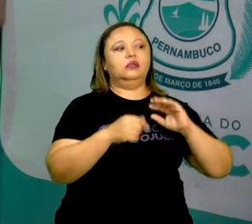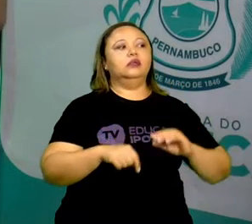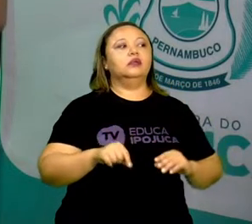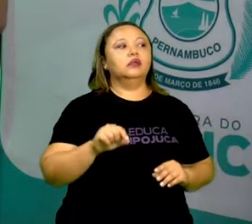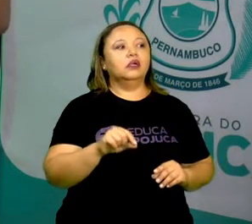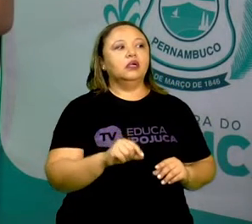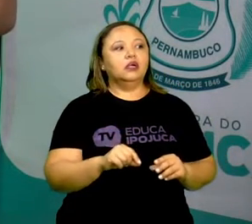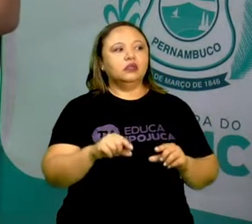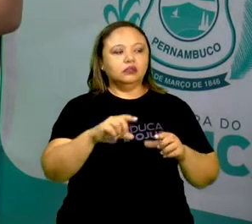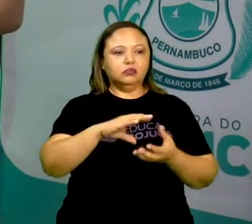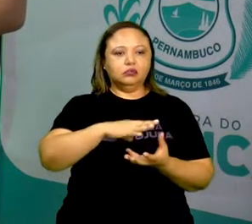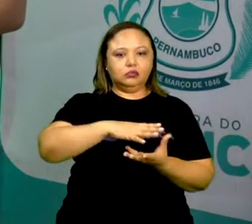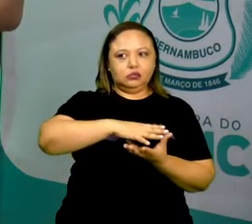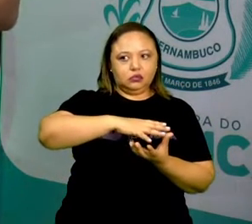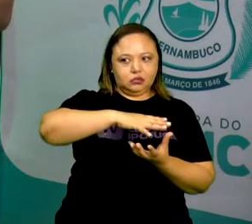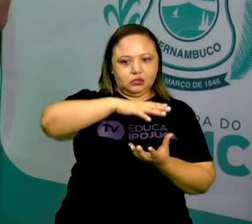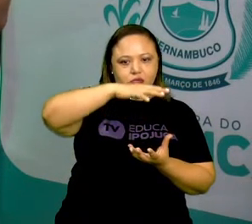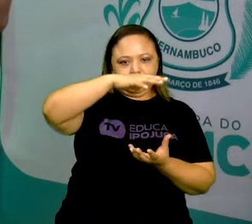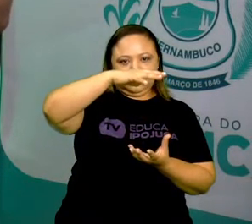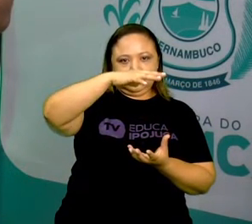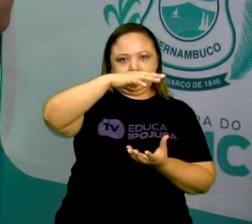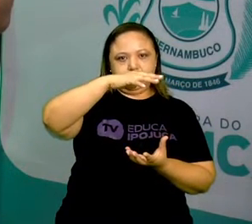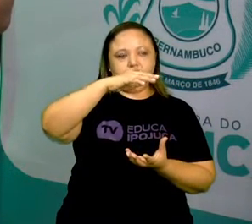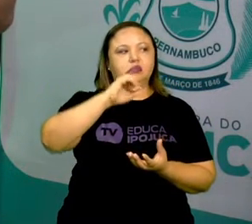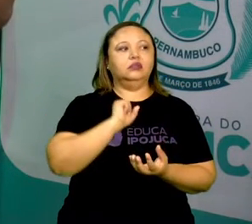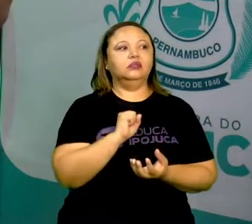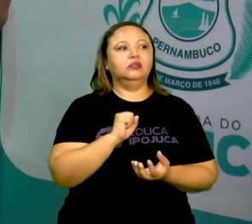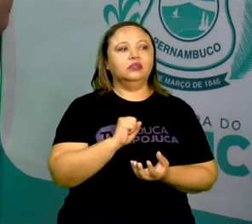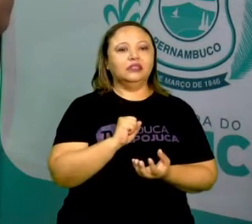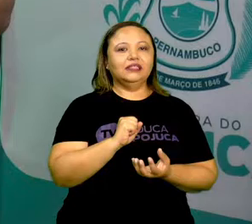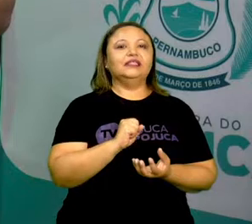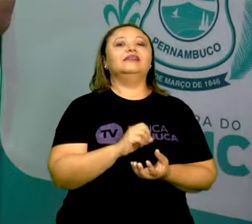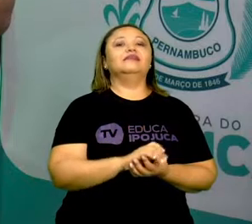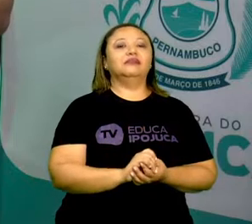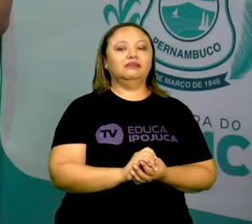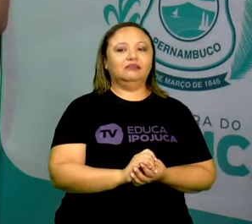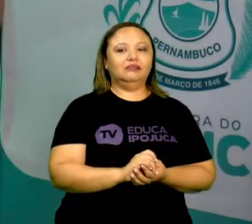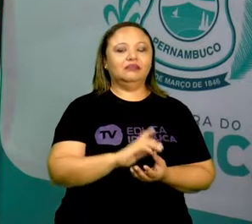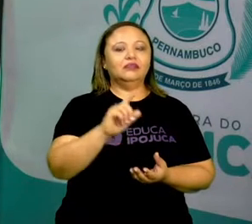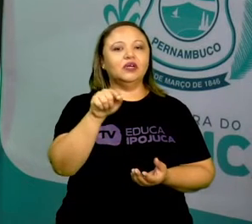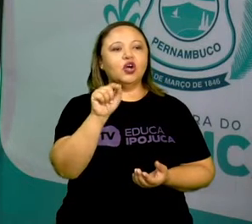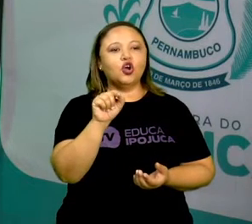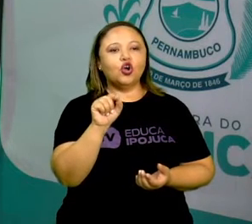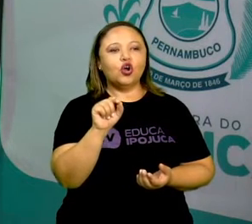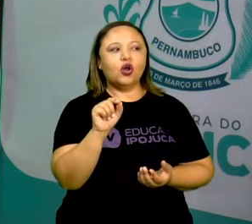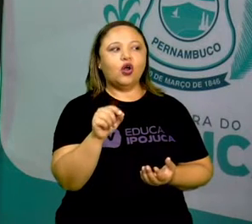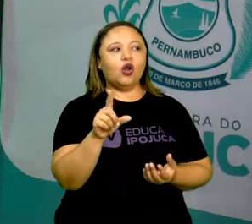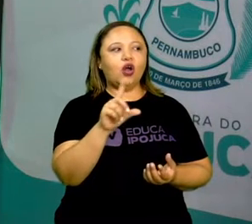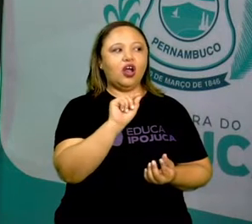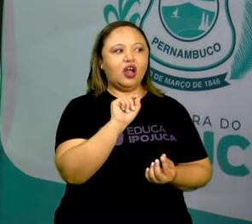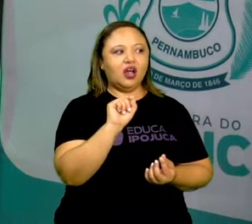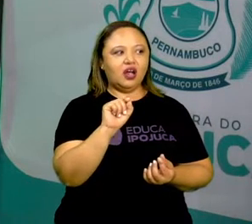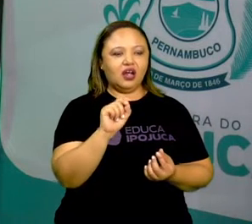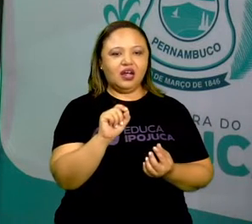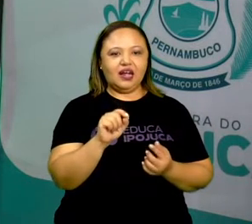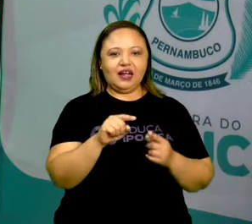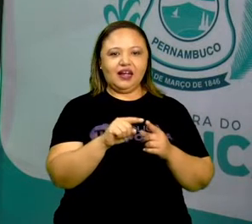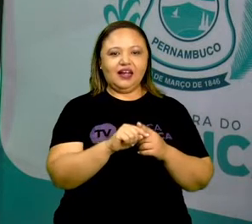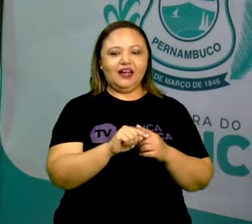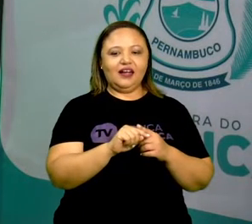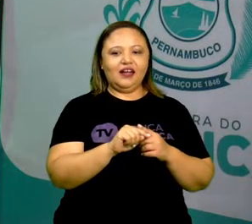esse pote aqui ó com tampa vai lembrar o que o cilindro nós temos aqui